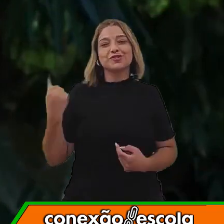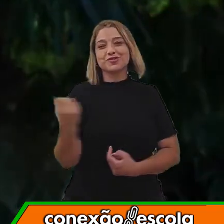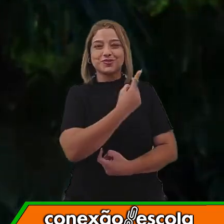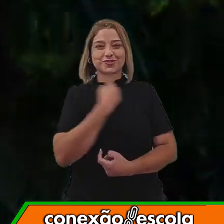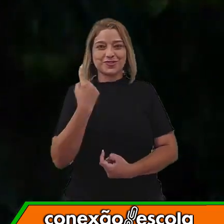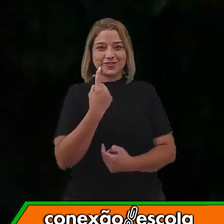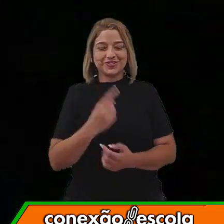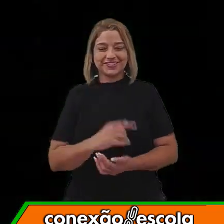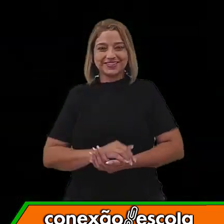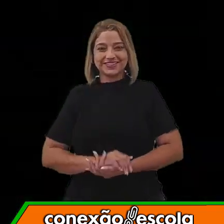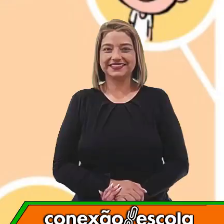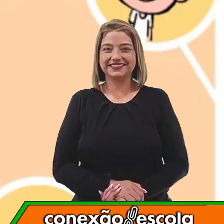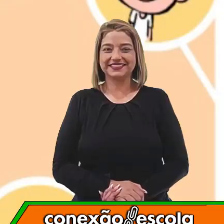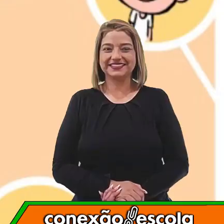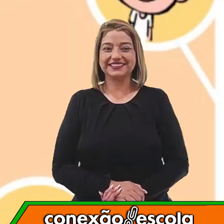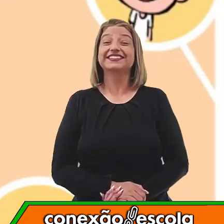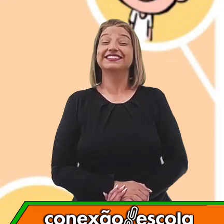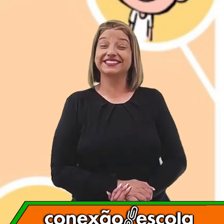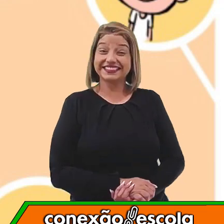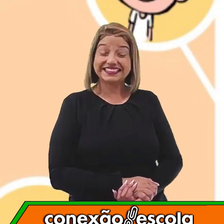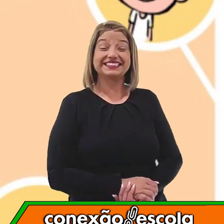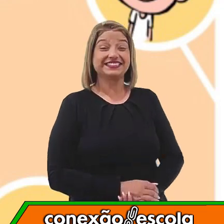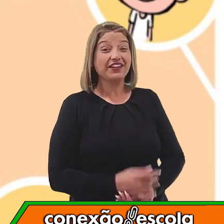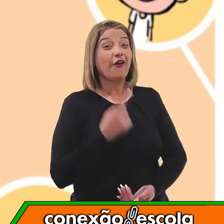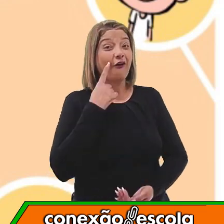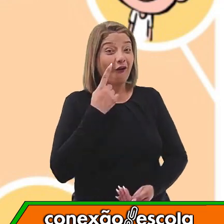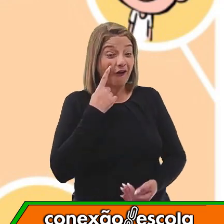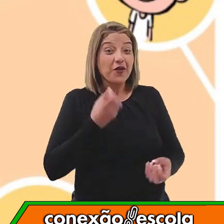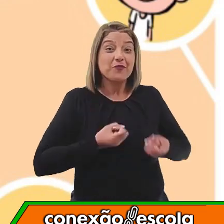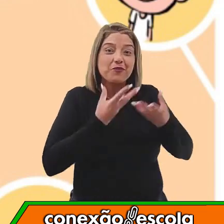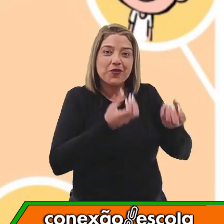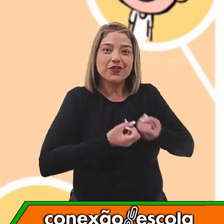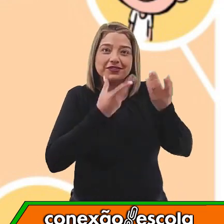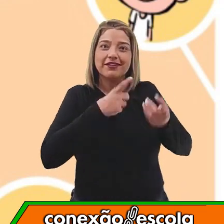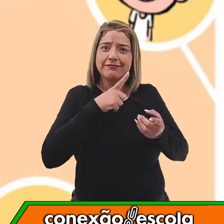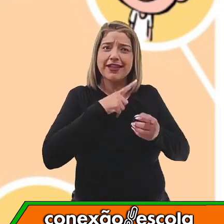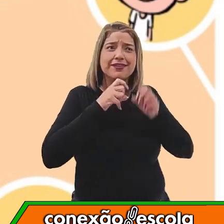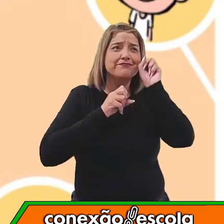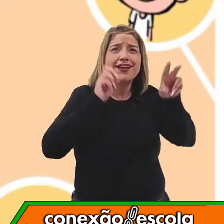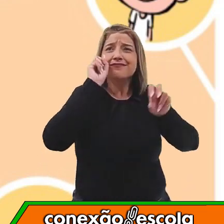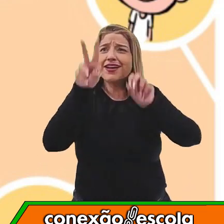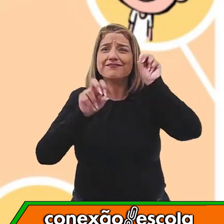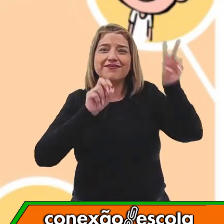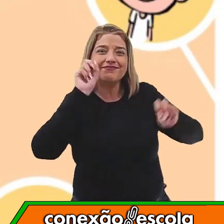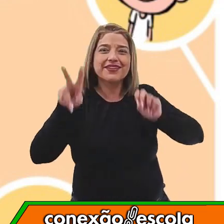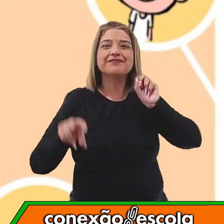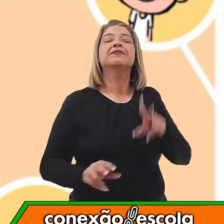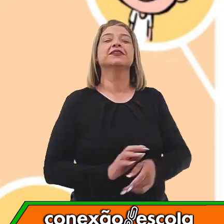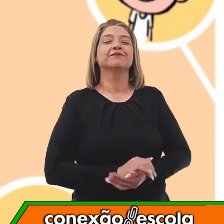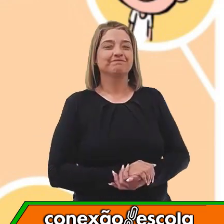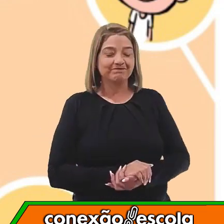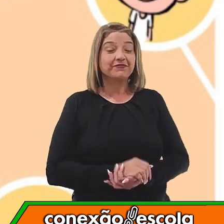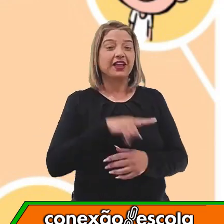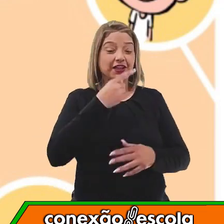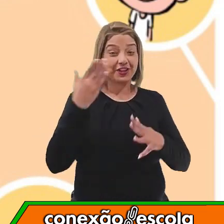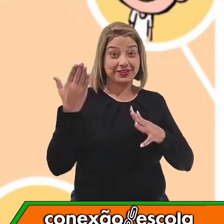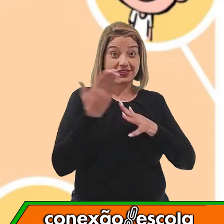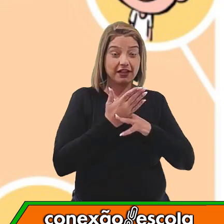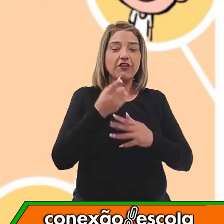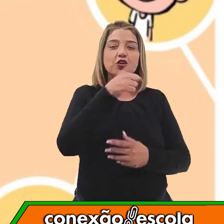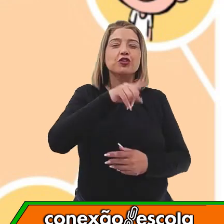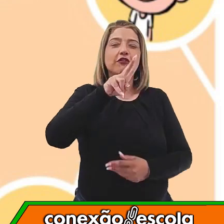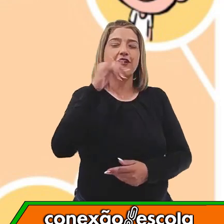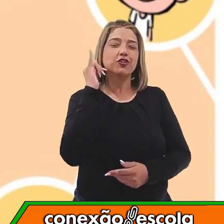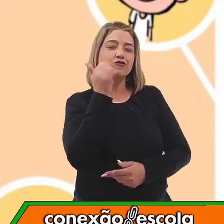nossas. Viu só como a poesia está em todos os lugares? Ó, e depois do intervalo vamos ouvir